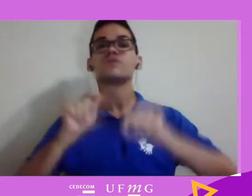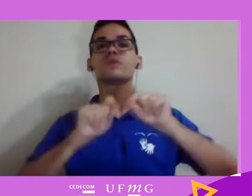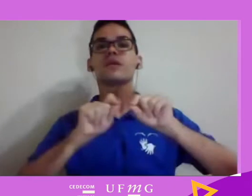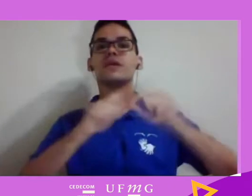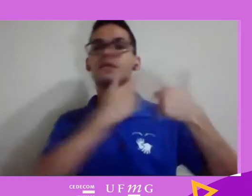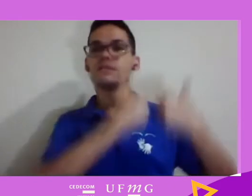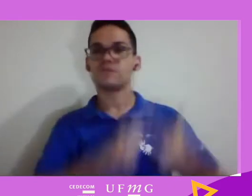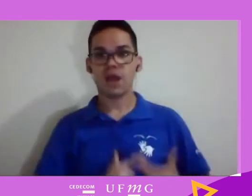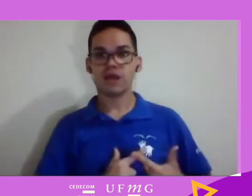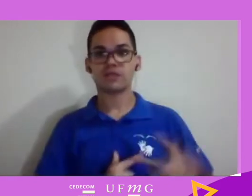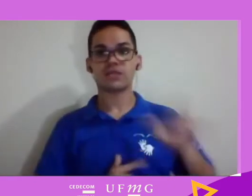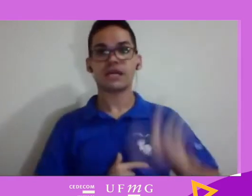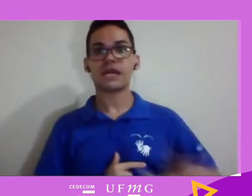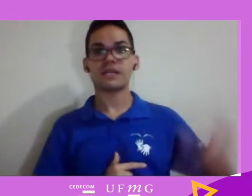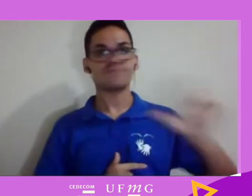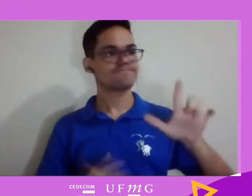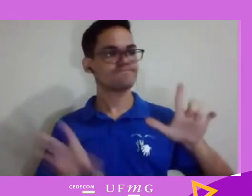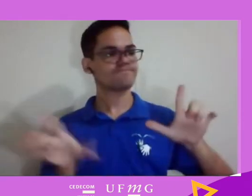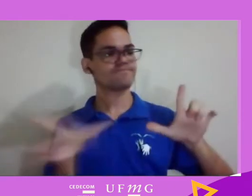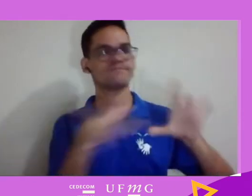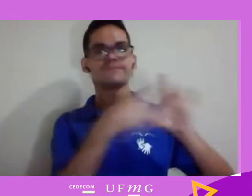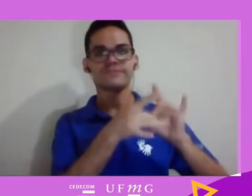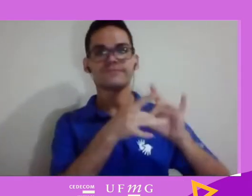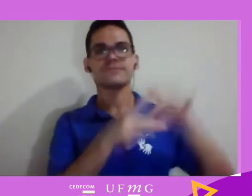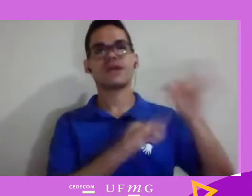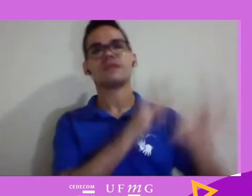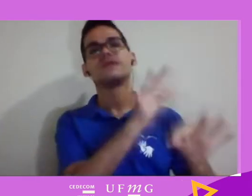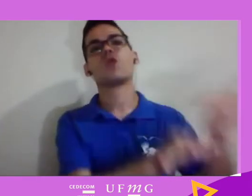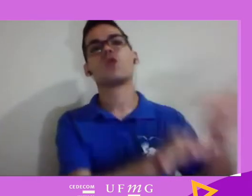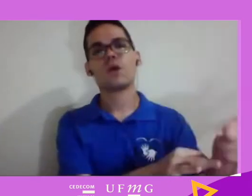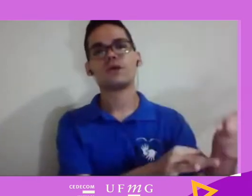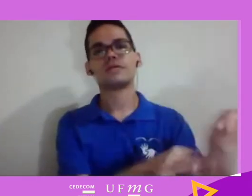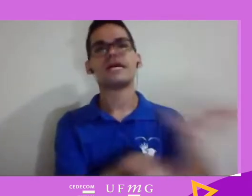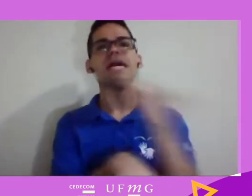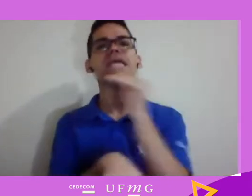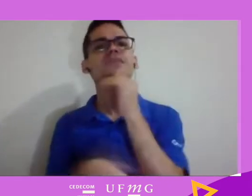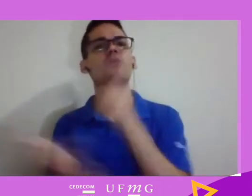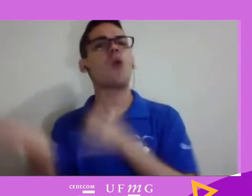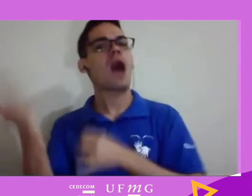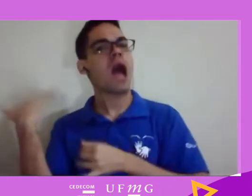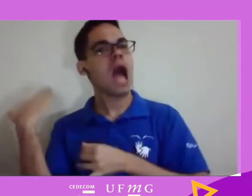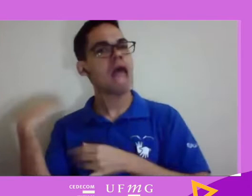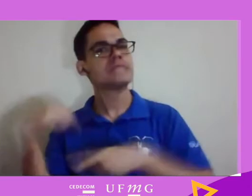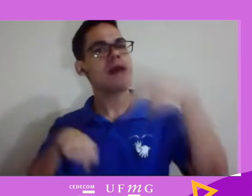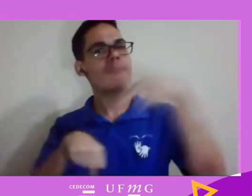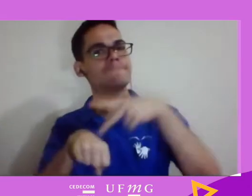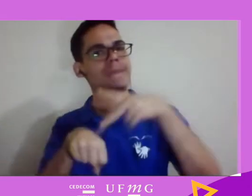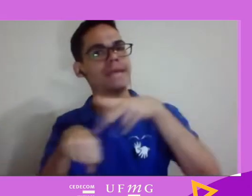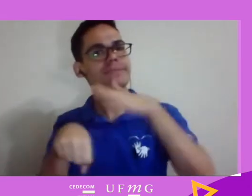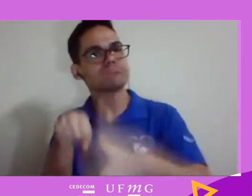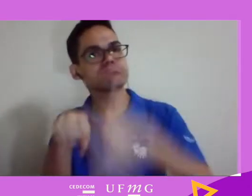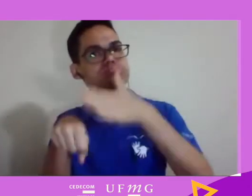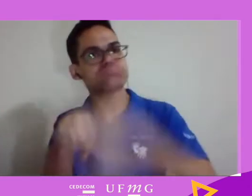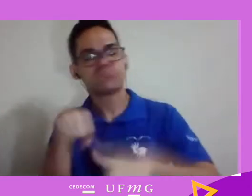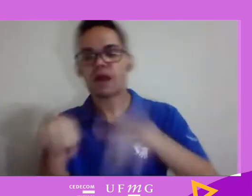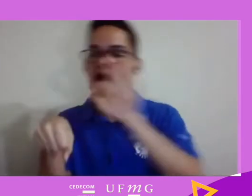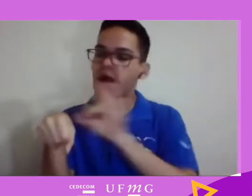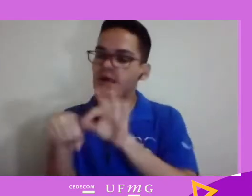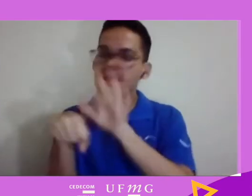Uma pedra lascada, ela tinha uma função técnica, assim, dentro daquele grupo